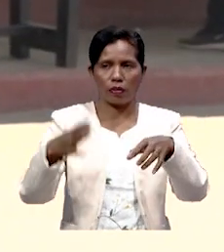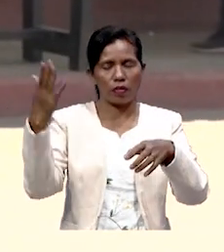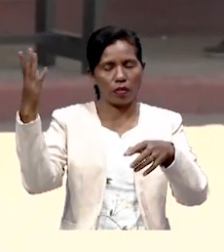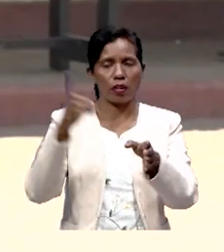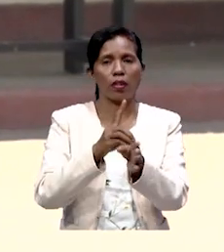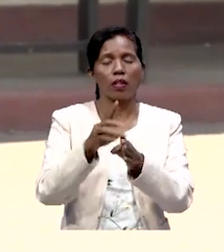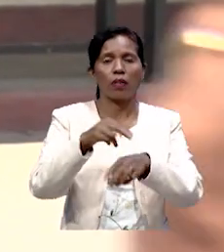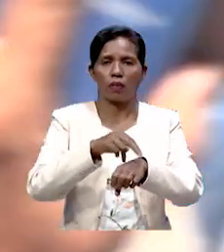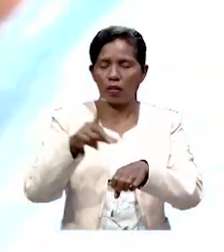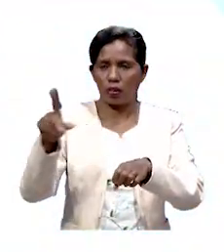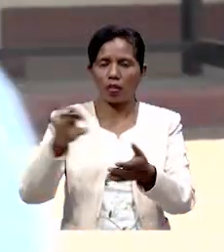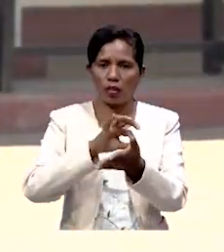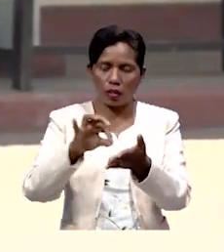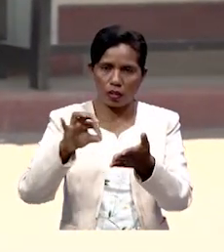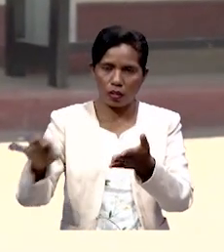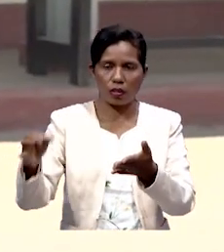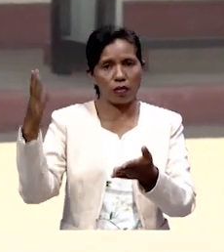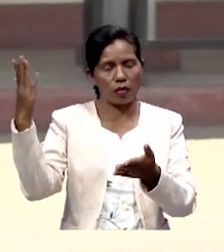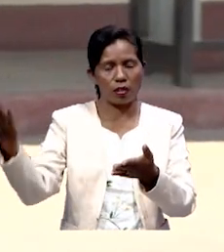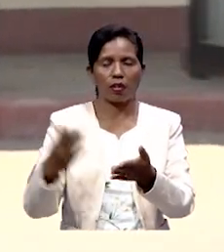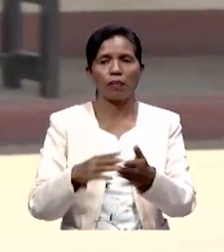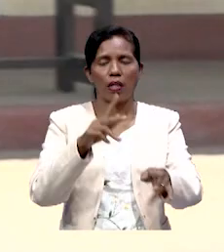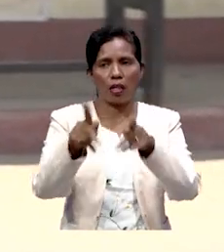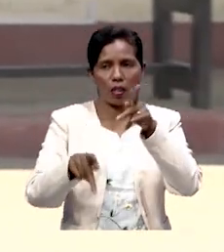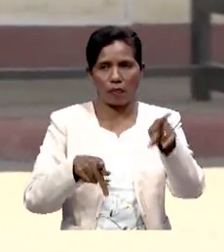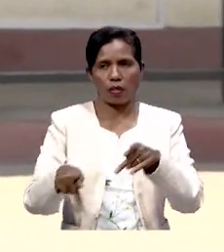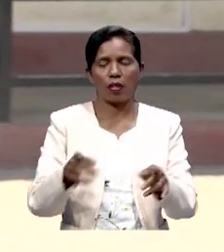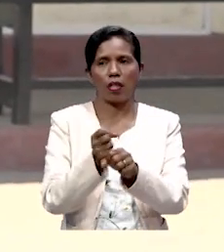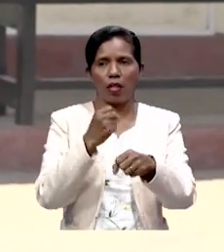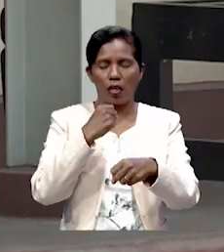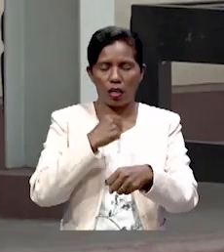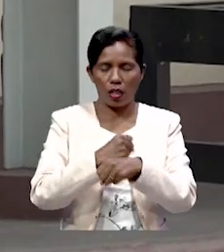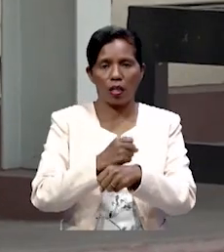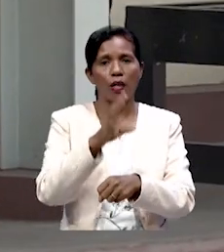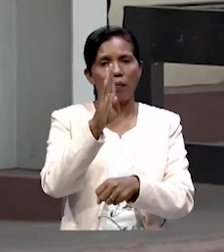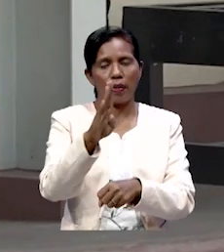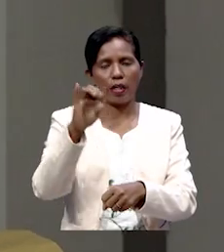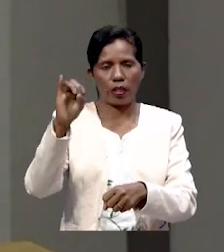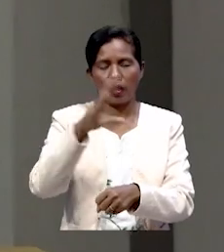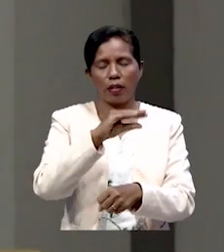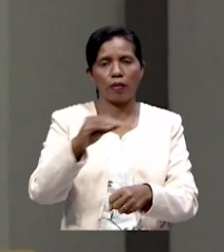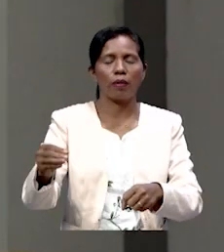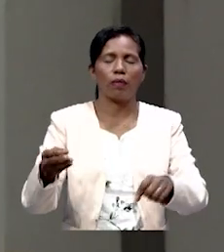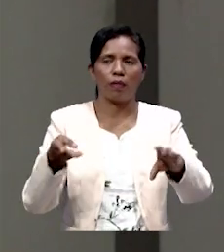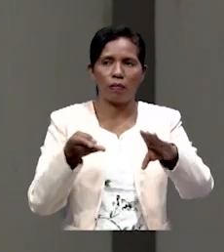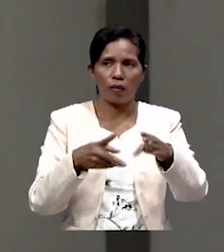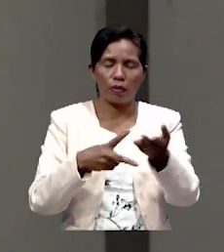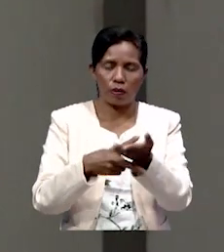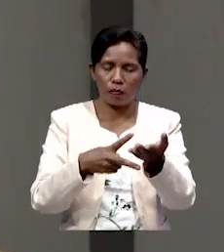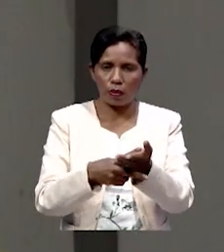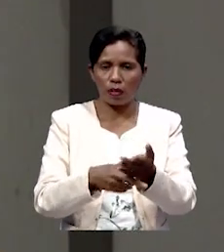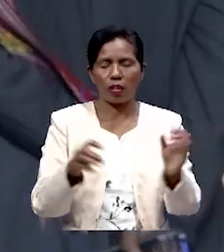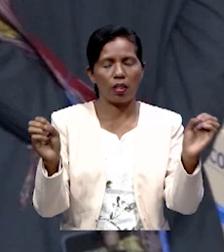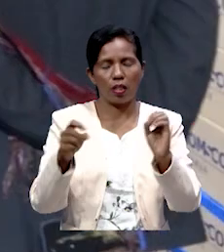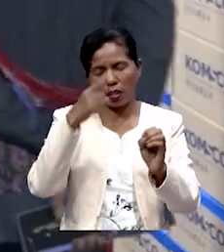Direção Nacional Registro e Notariado, base de dados Sira Nebe, Mactata Documento BI no passaporte Laoladun Diak. Tambah